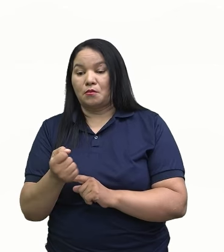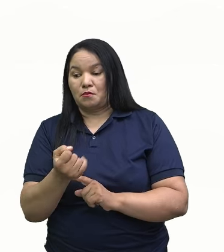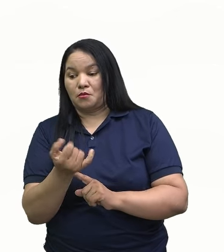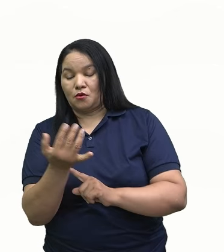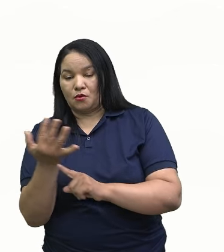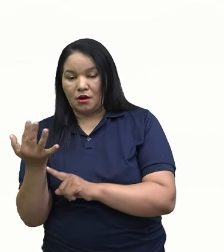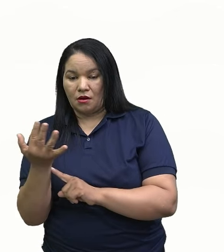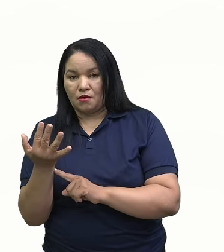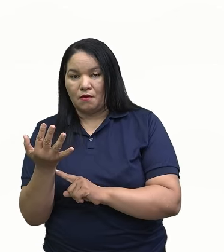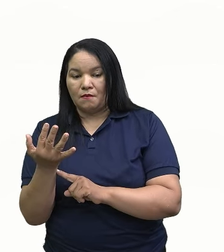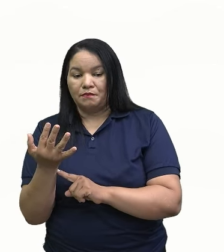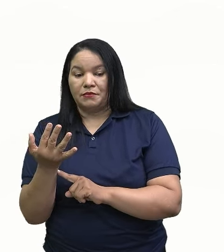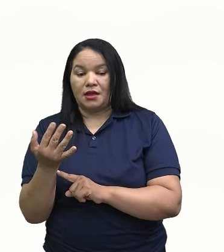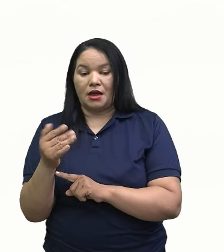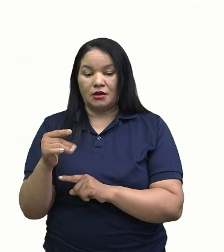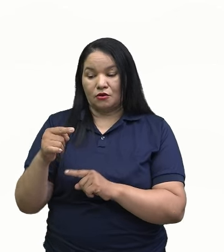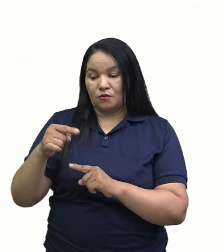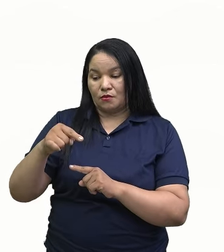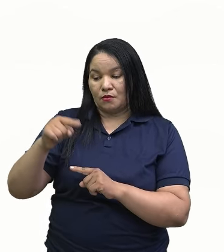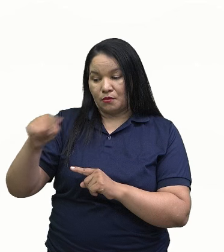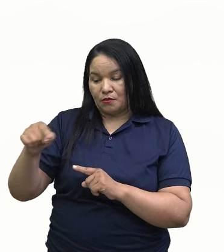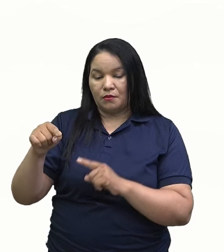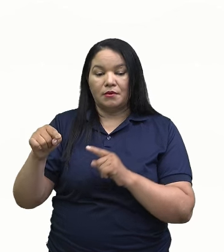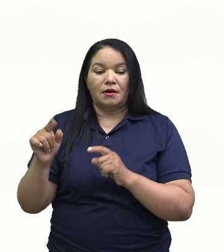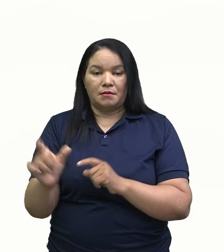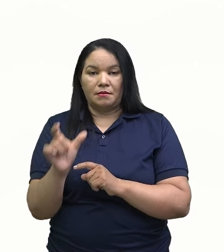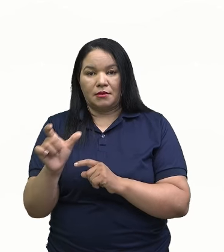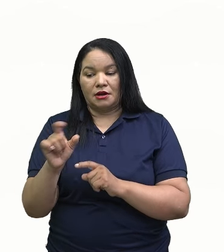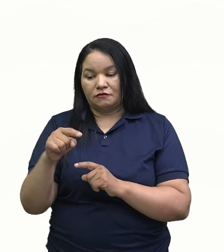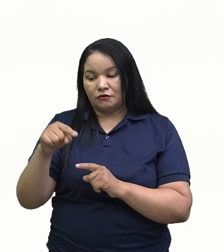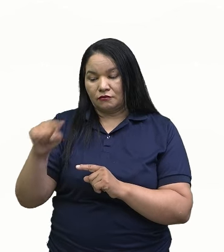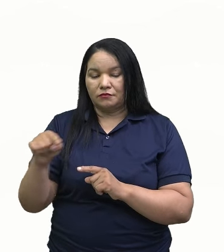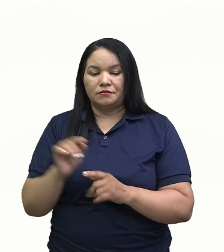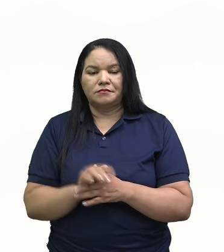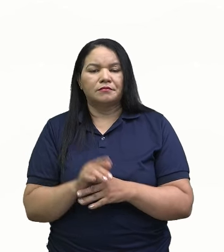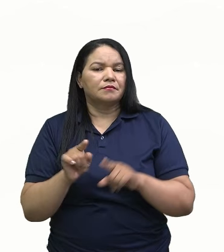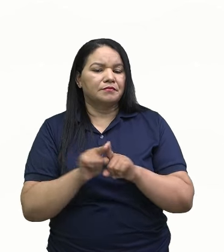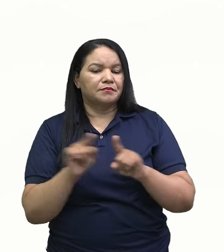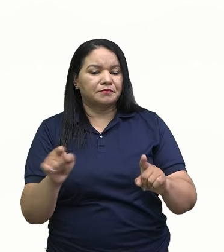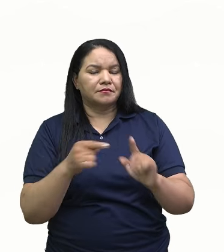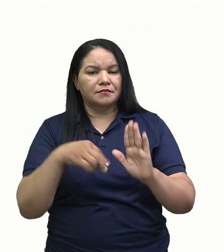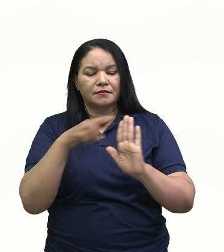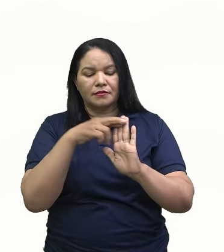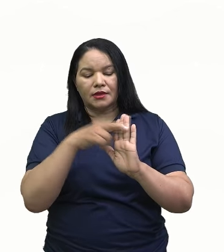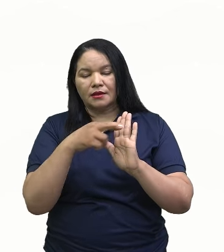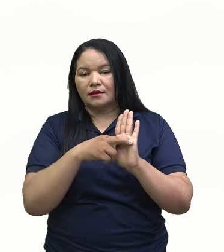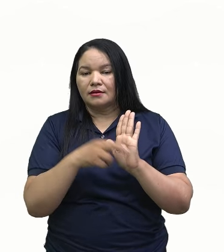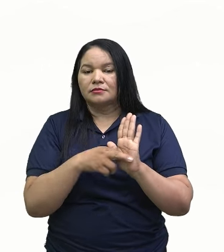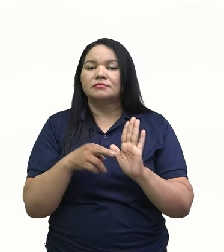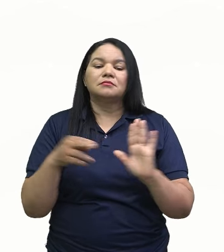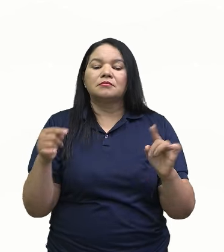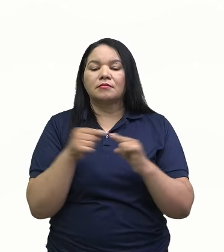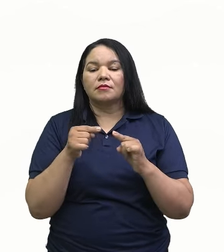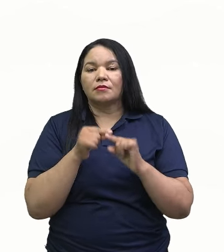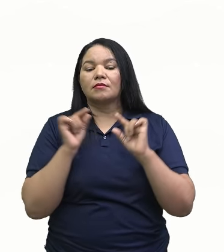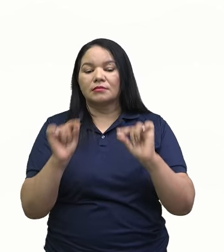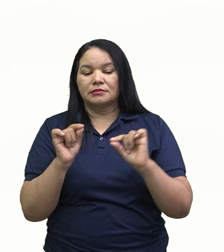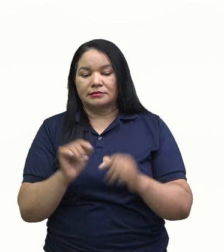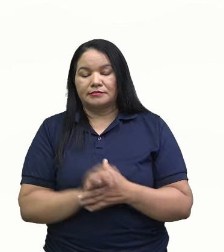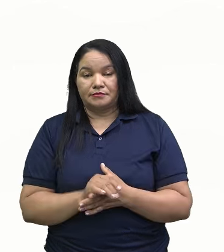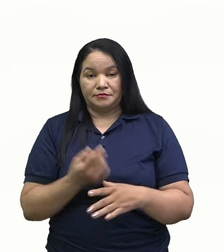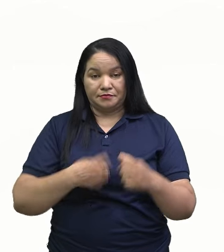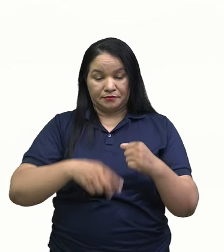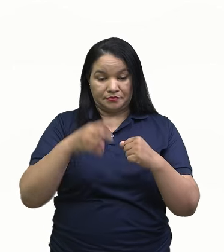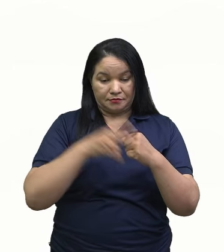é acento circunflexo. Mas, professora, qual é a regra aí? Qual é a situação? Os verbos derivados